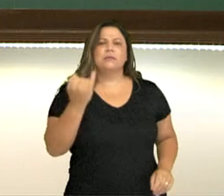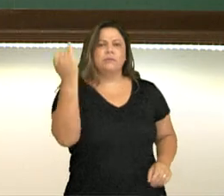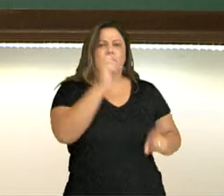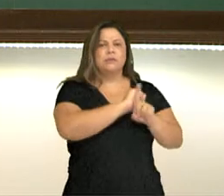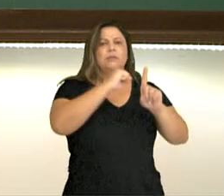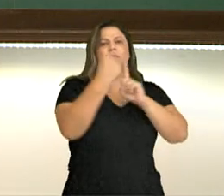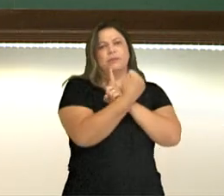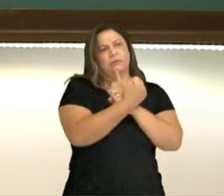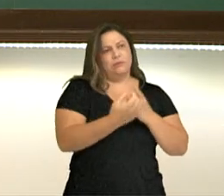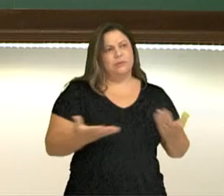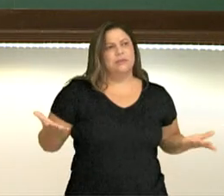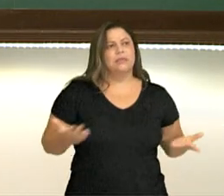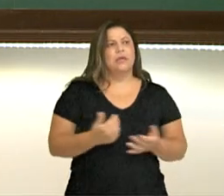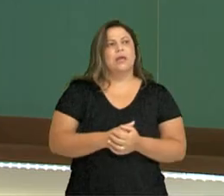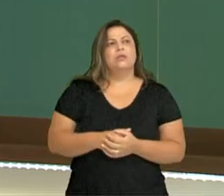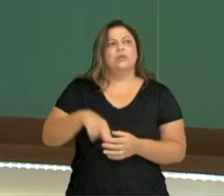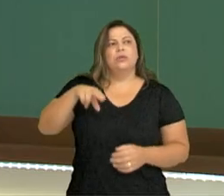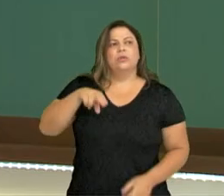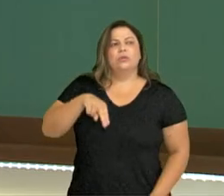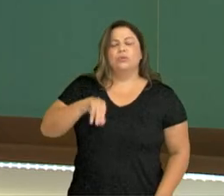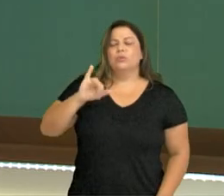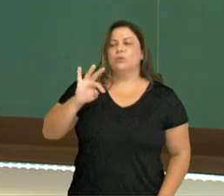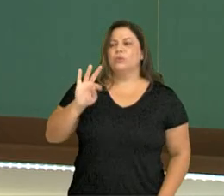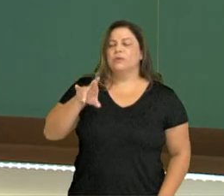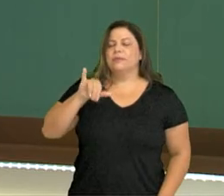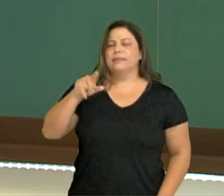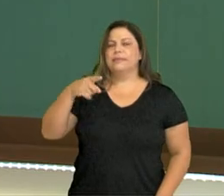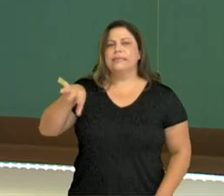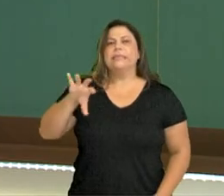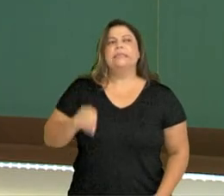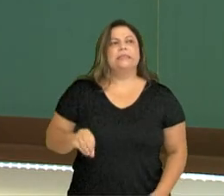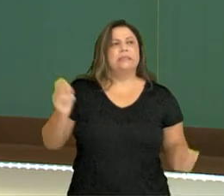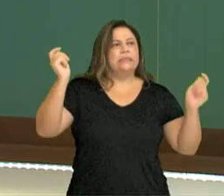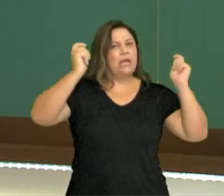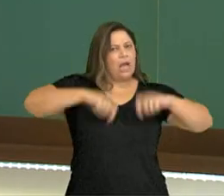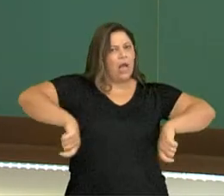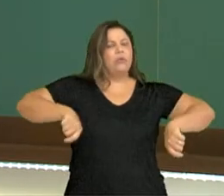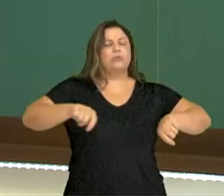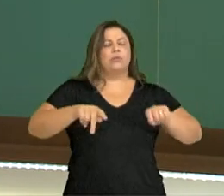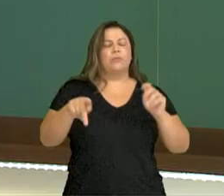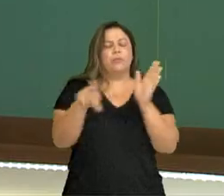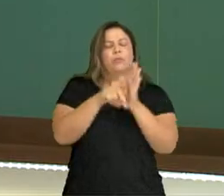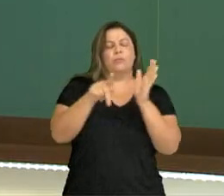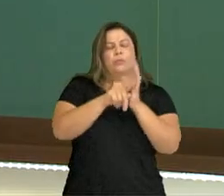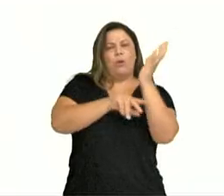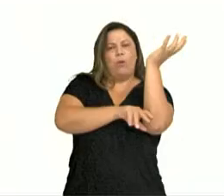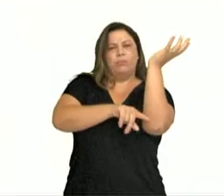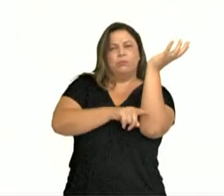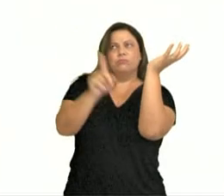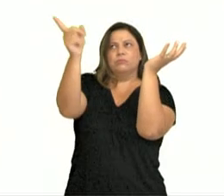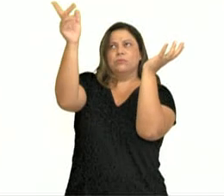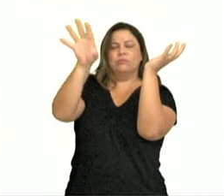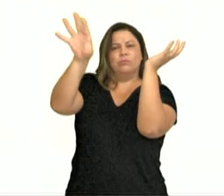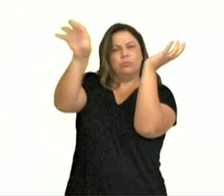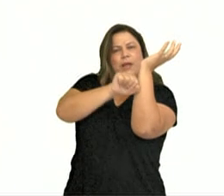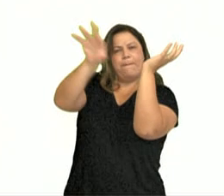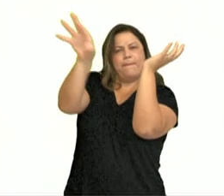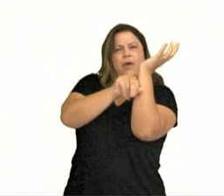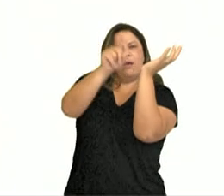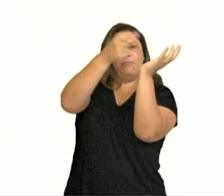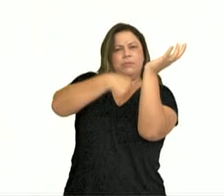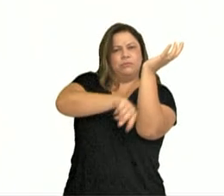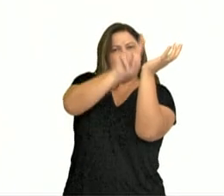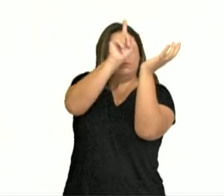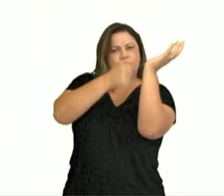sociedade. A nutrição autotrófica também pode ser a fotossíntese. Então, as cianobactérias, que também